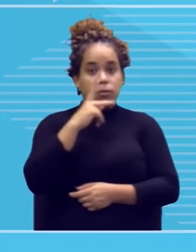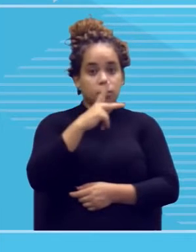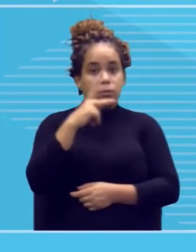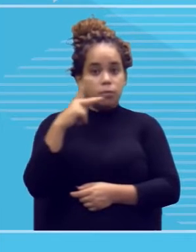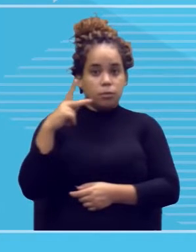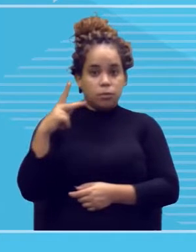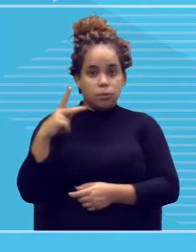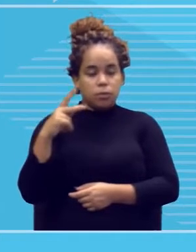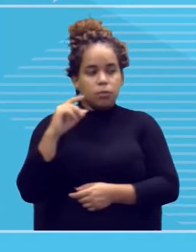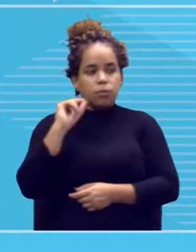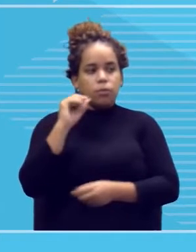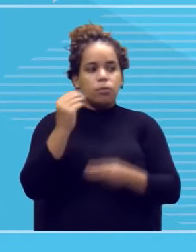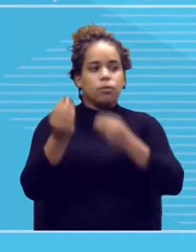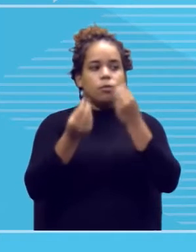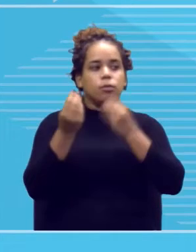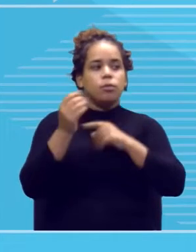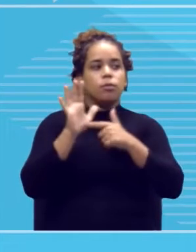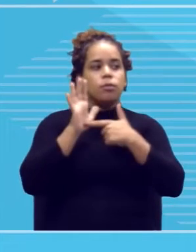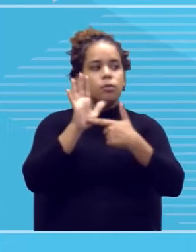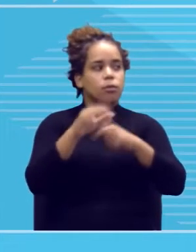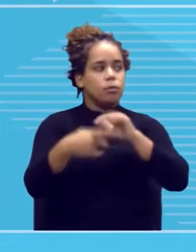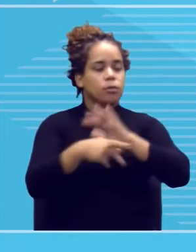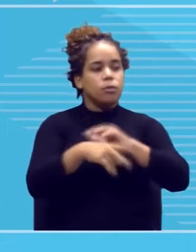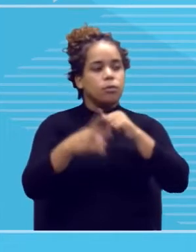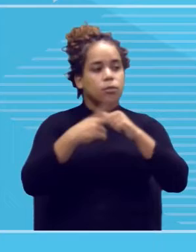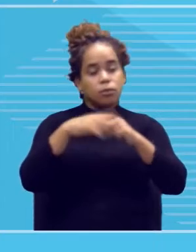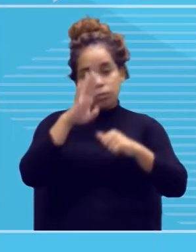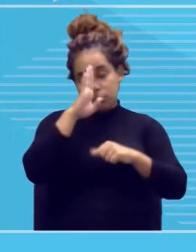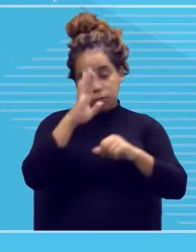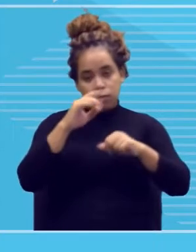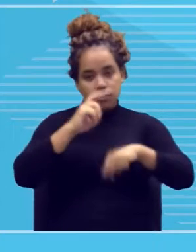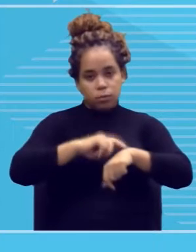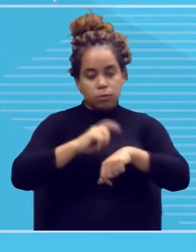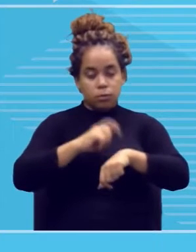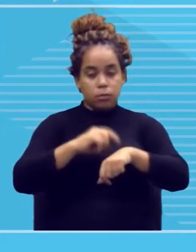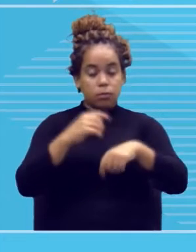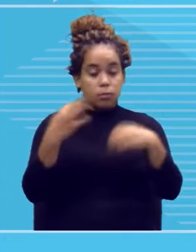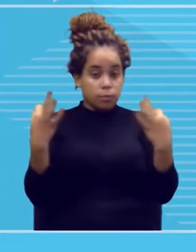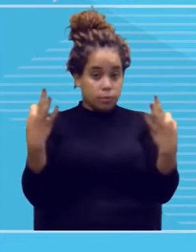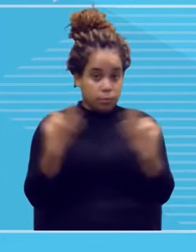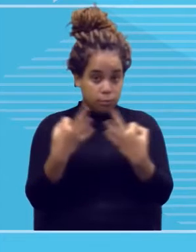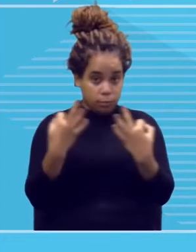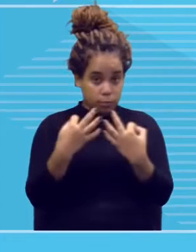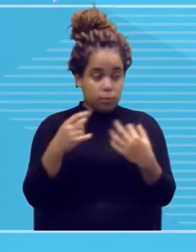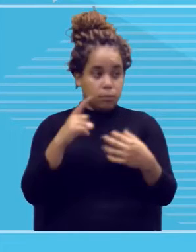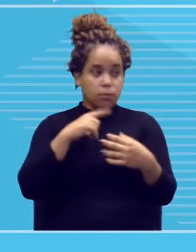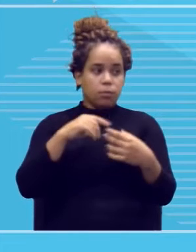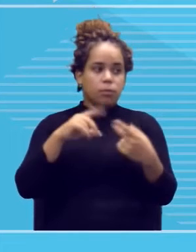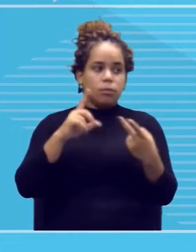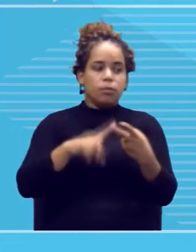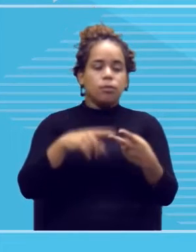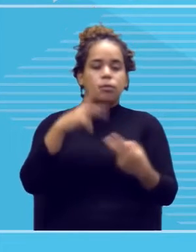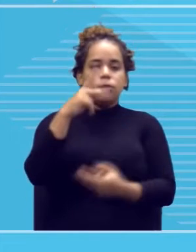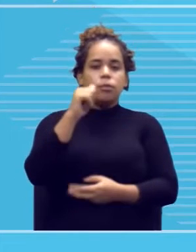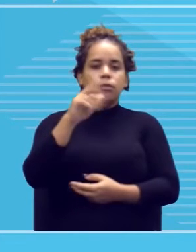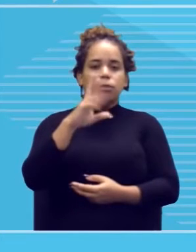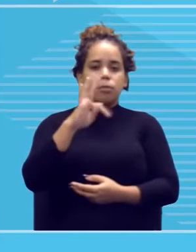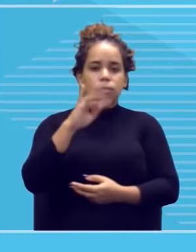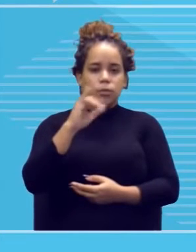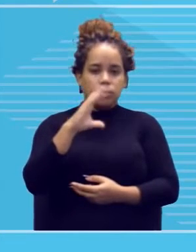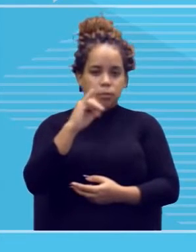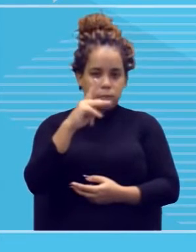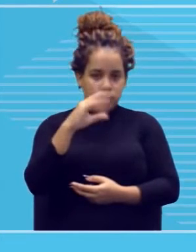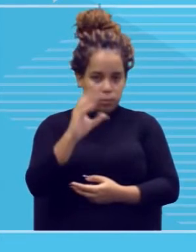é um aparece verbos principais em tempos perfeitos é o particípio passado do